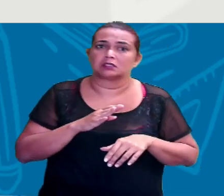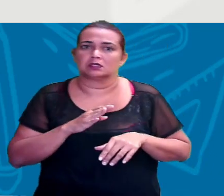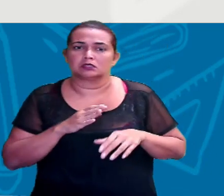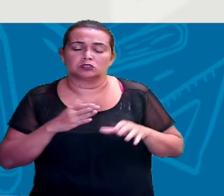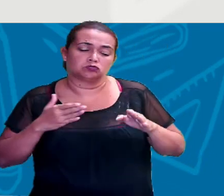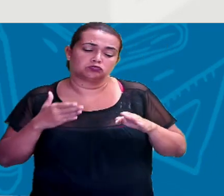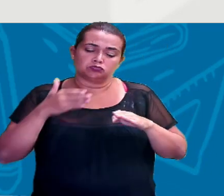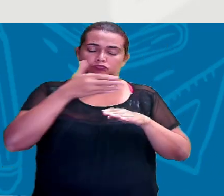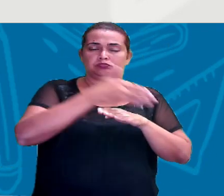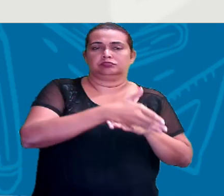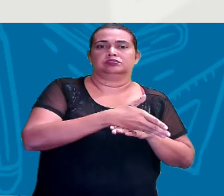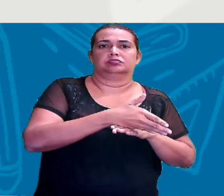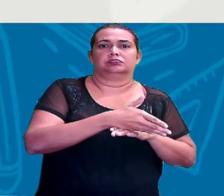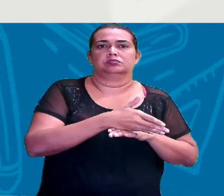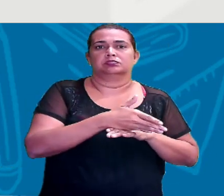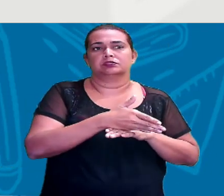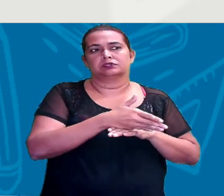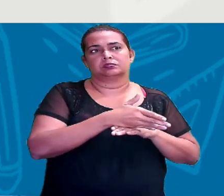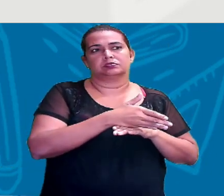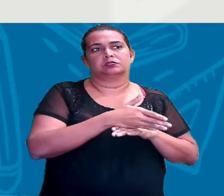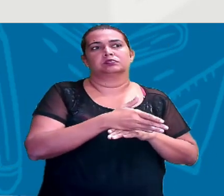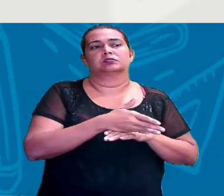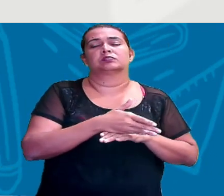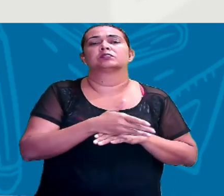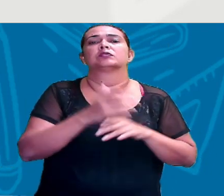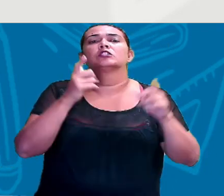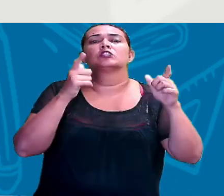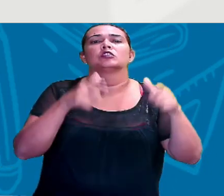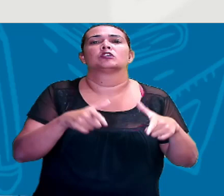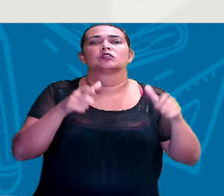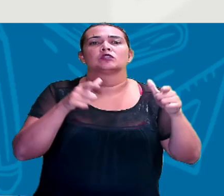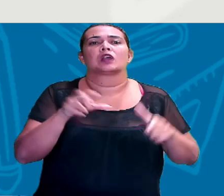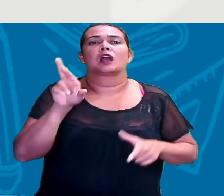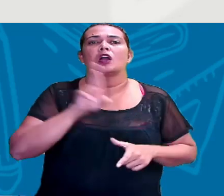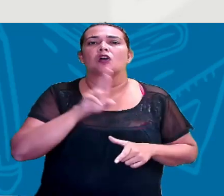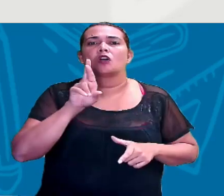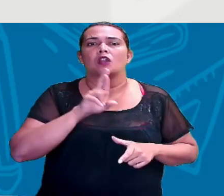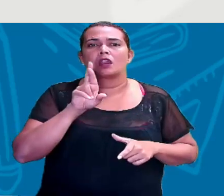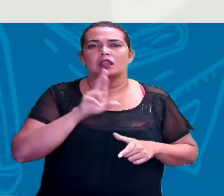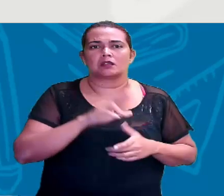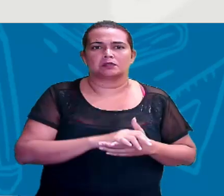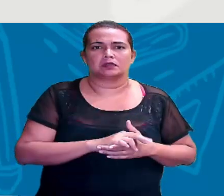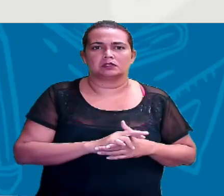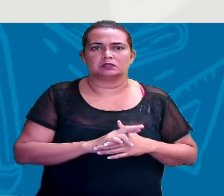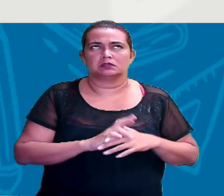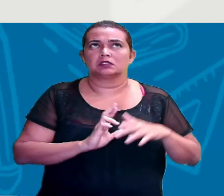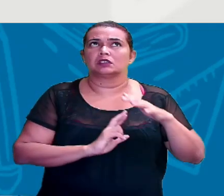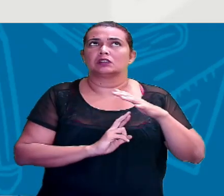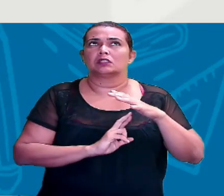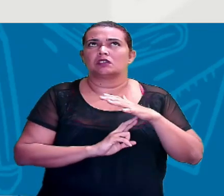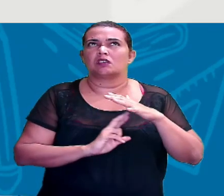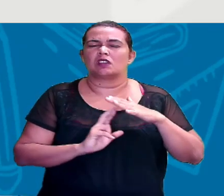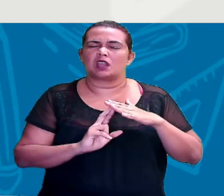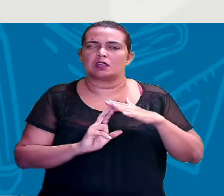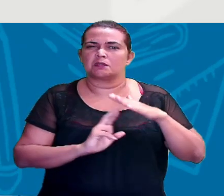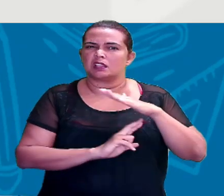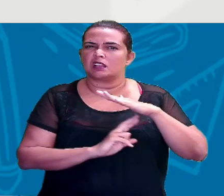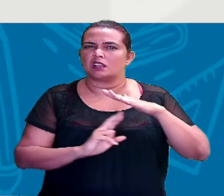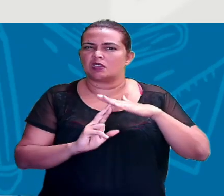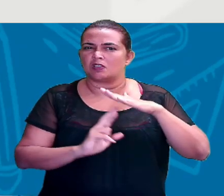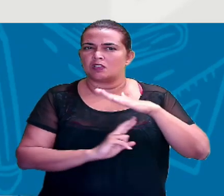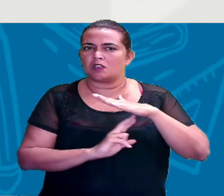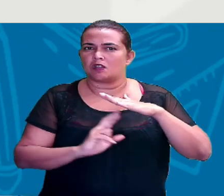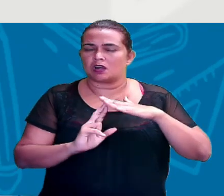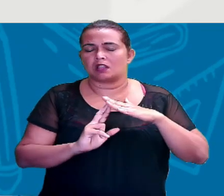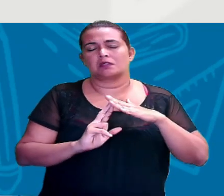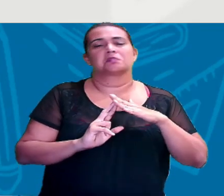Brasil e a se instalar no estado de Roraima. Então aqui nós temos uma foto da imagem, né, no limite Venezuela e Brasil.